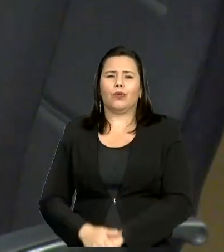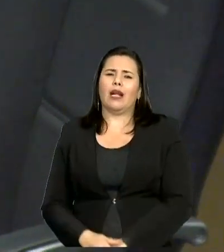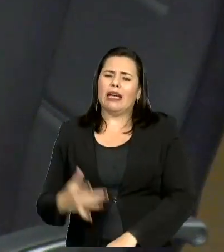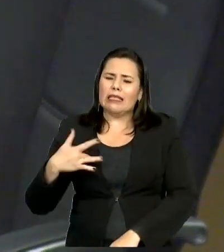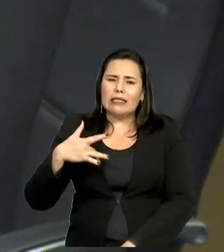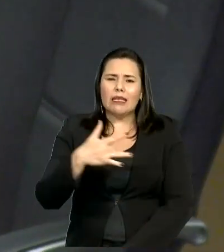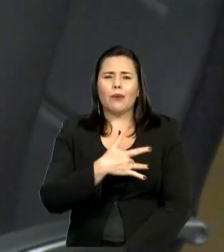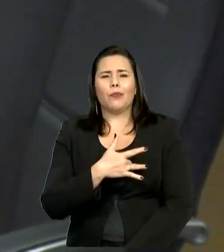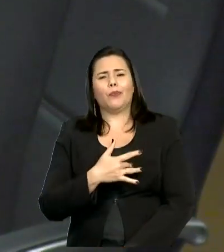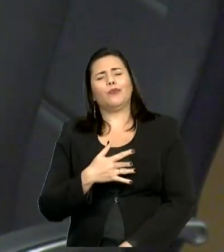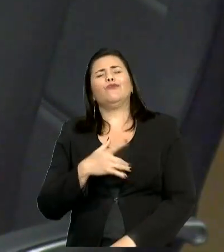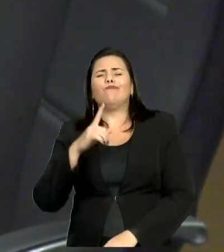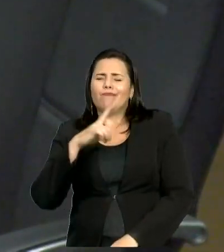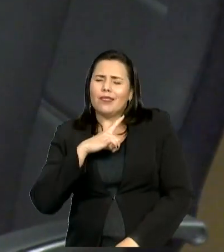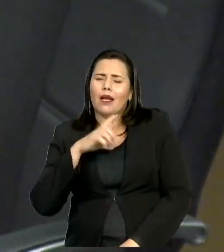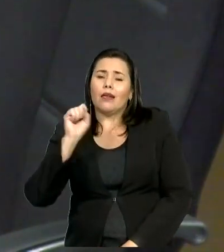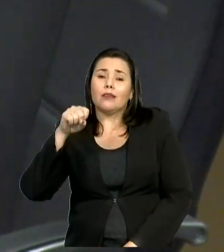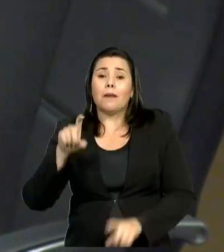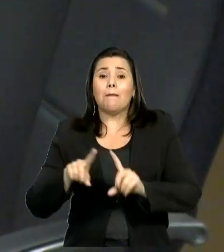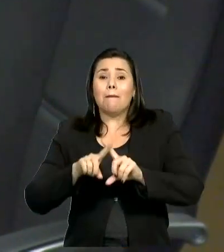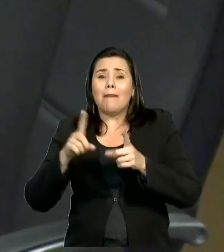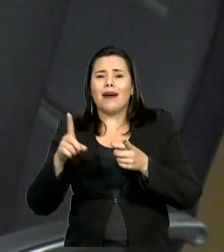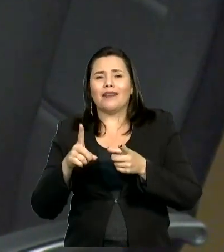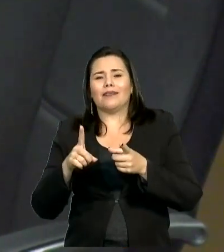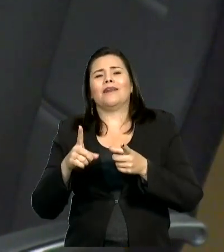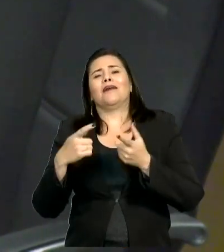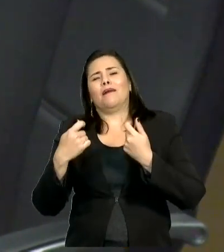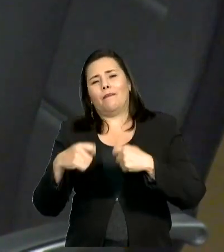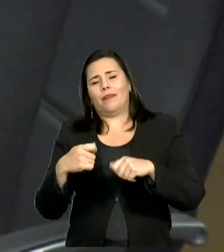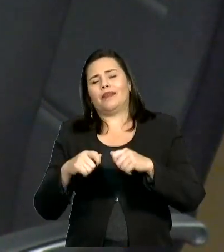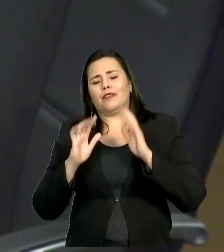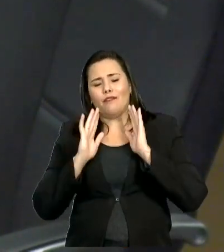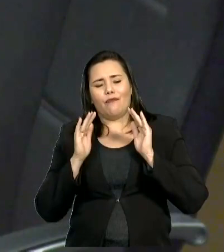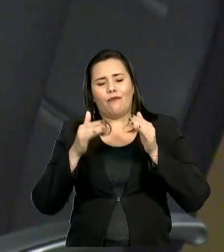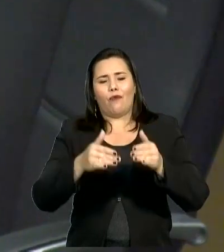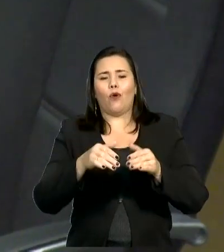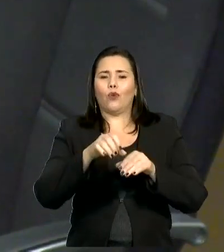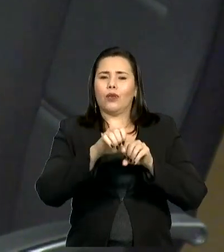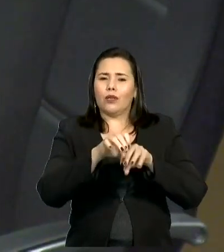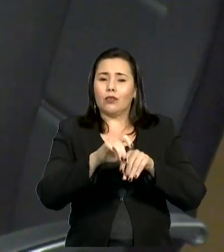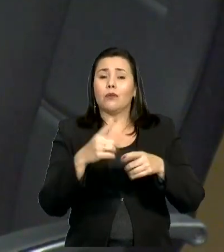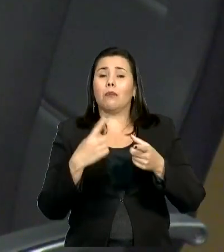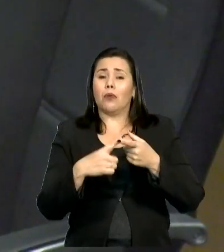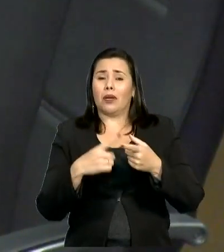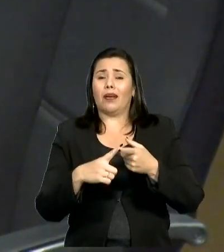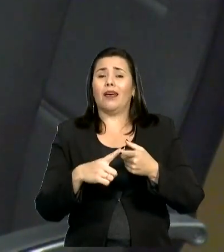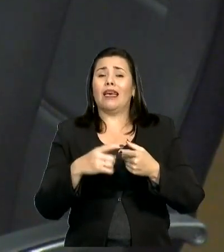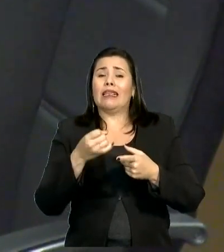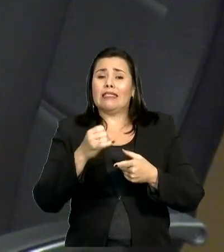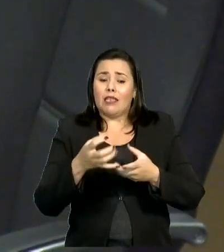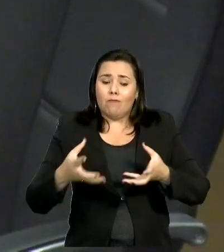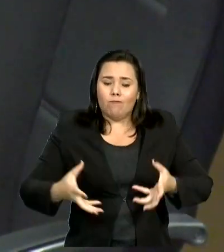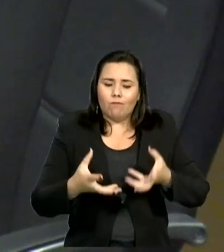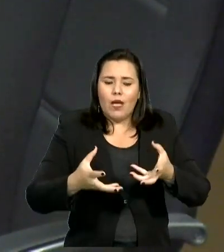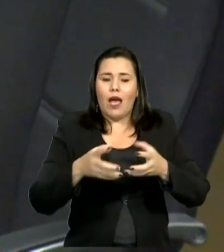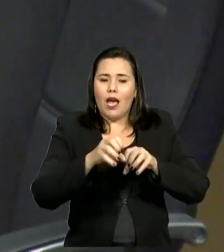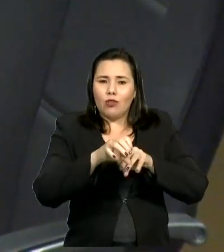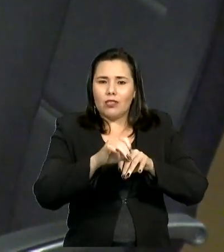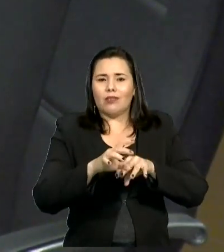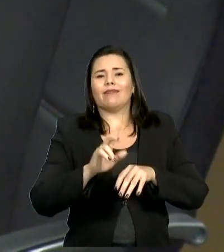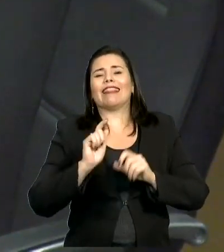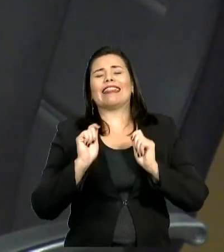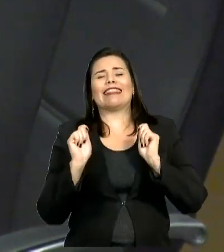andar ali, porque a médio e longo prazo, realmente, só a educação melhora a qualidade de vida das pessoas.